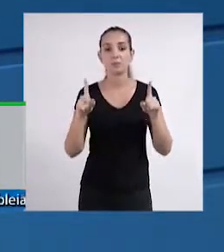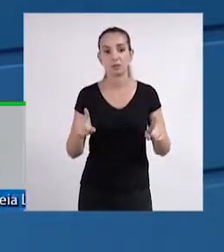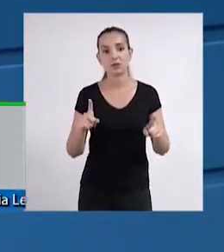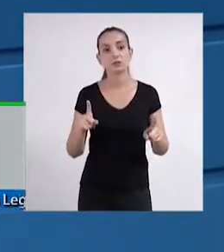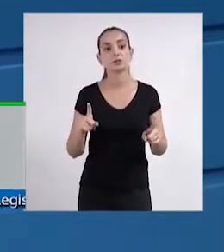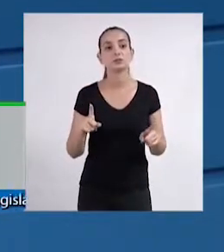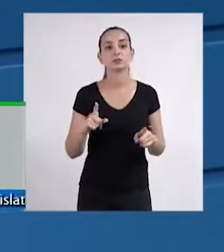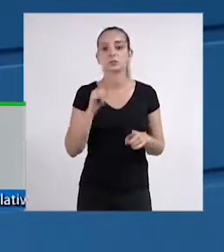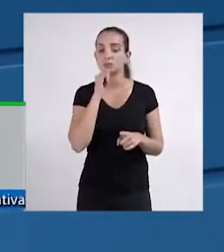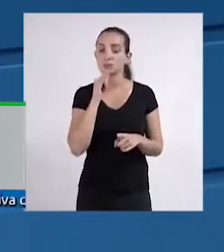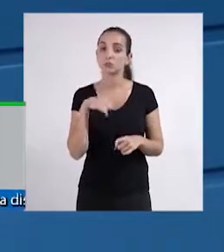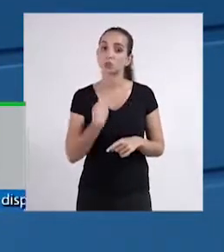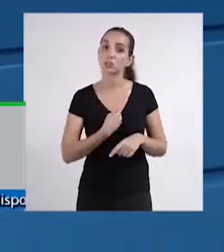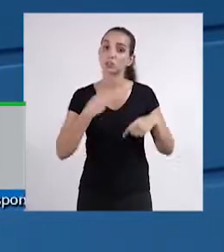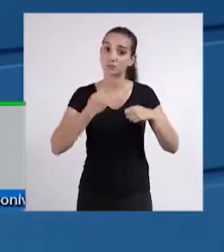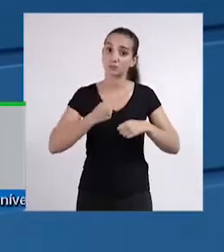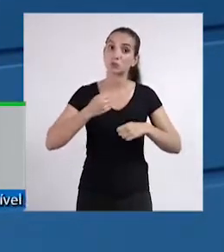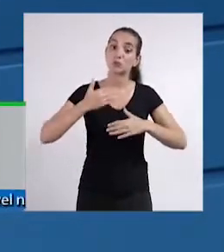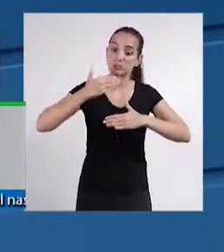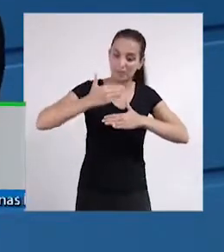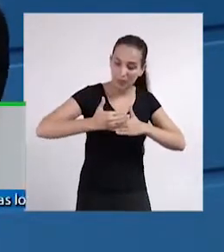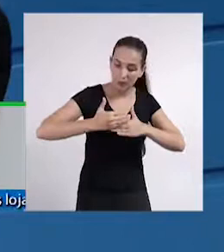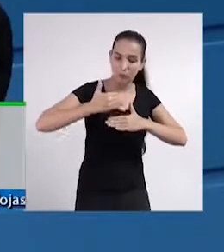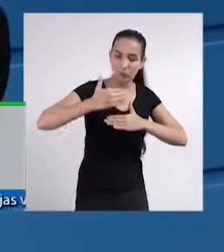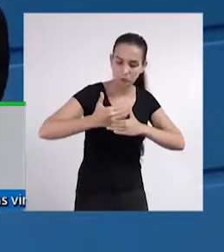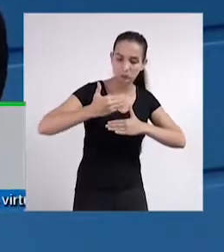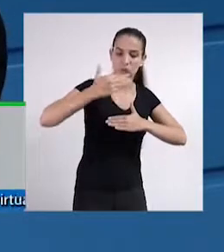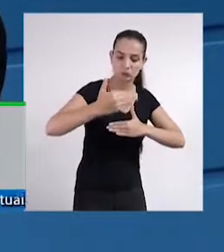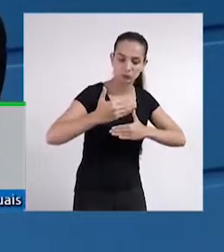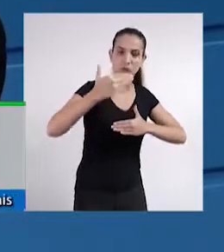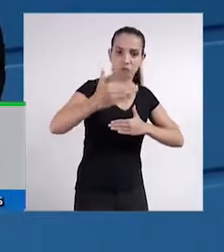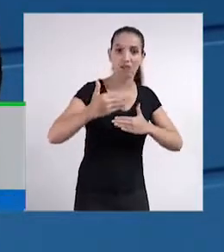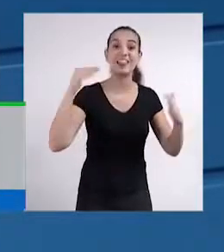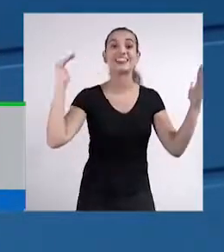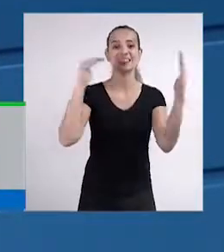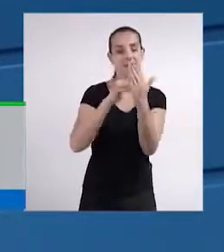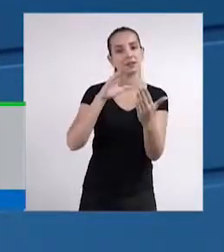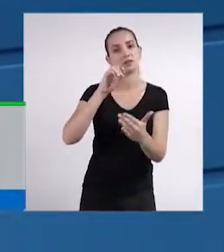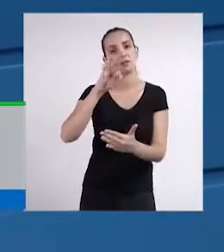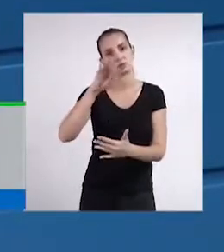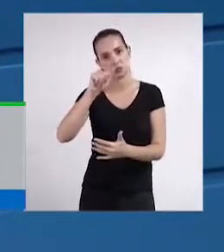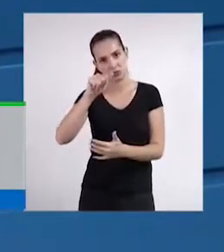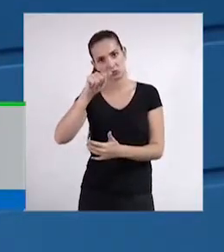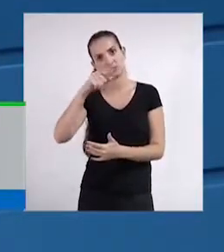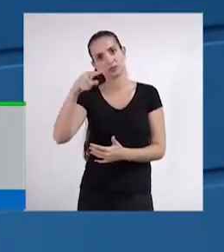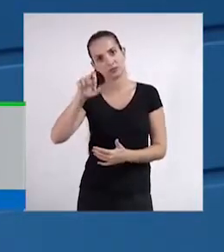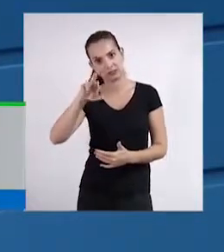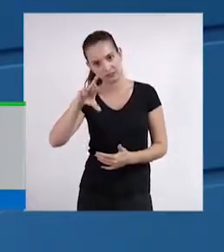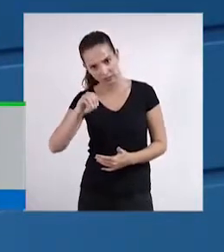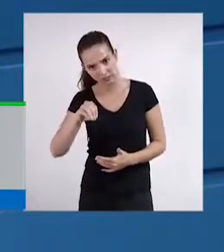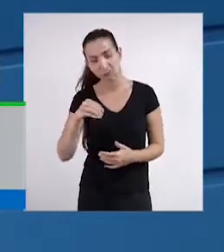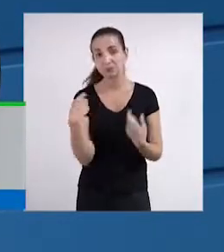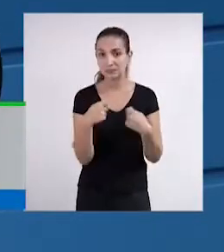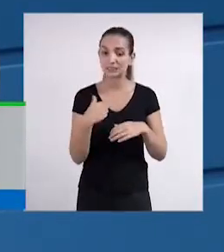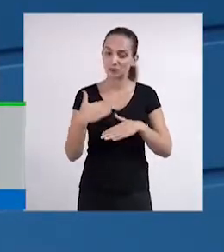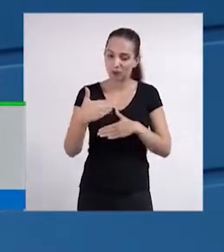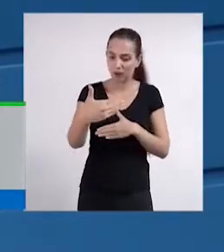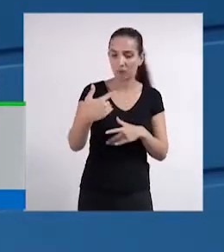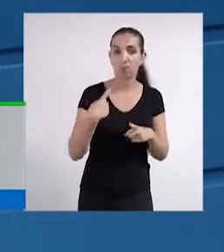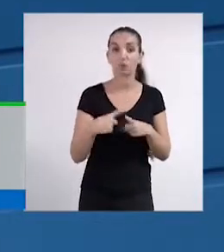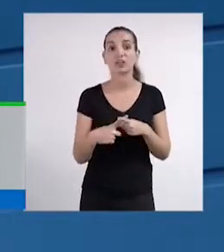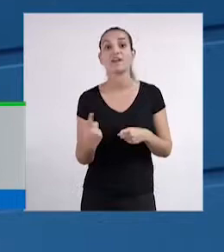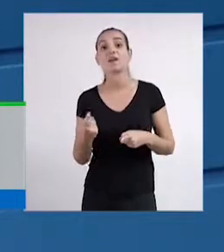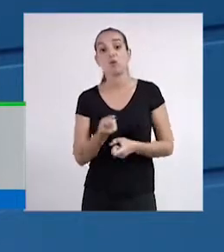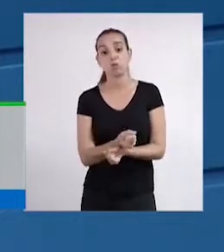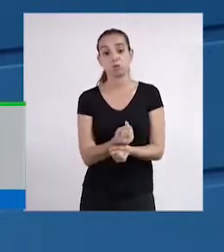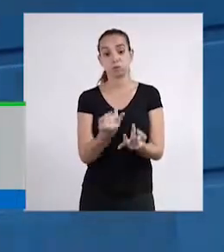que ir estudando gradativamente para chegar a isso, a uma cota zero, gradativamente, para que os nossos rios sejam povoados, mas isso tem que ser gradativo, deputado Cabo Amigo, porque, na